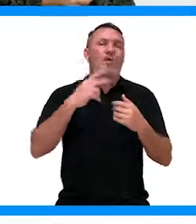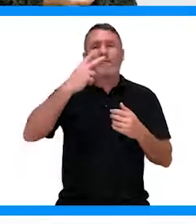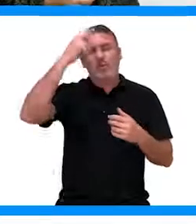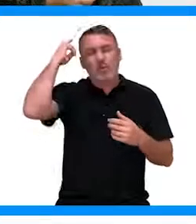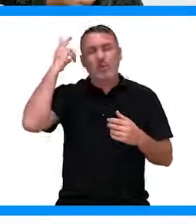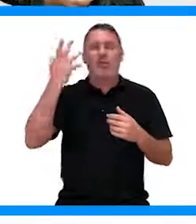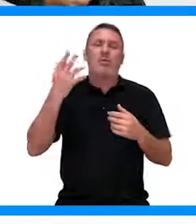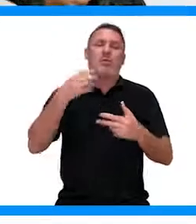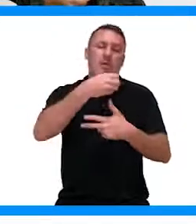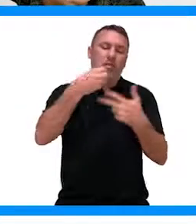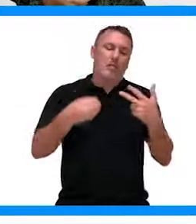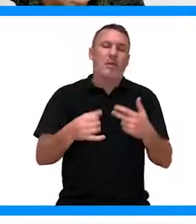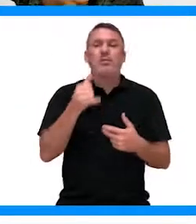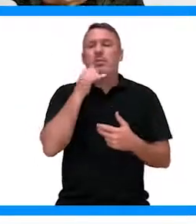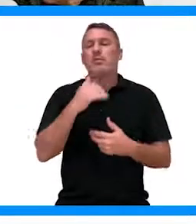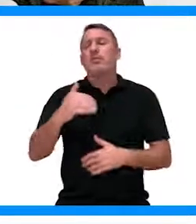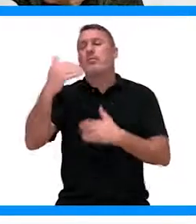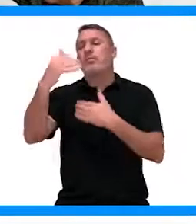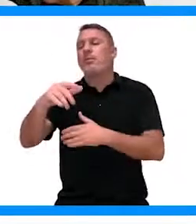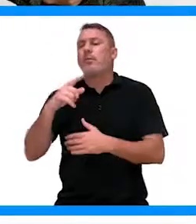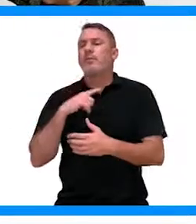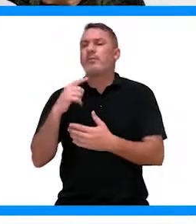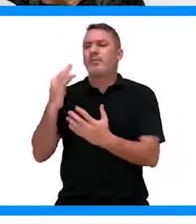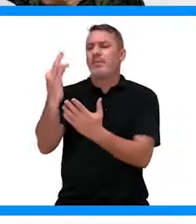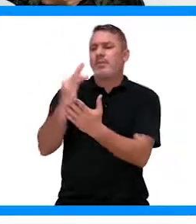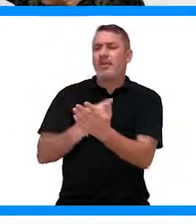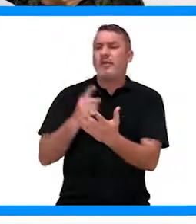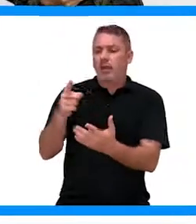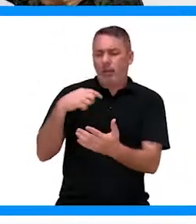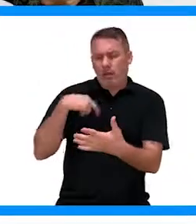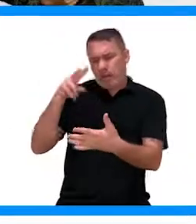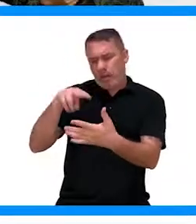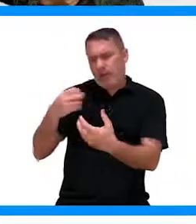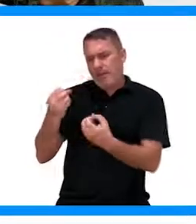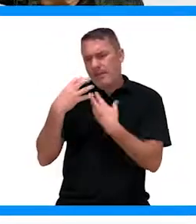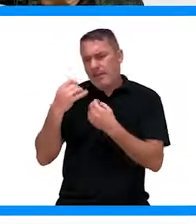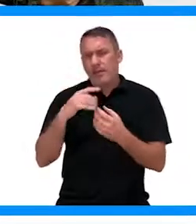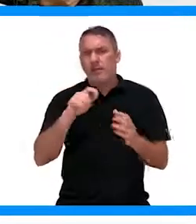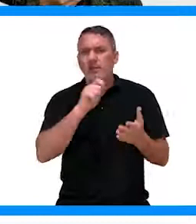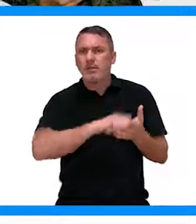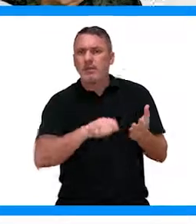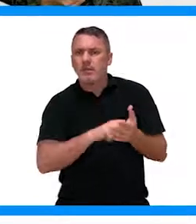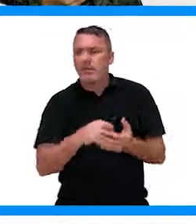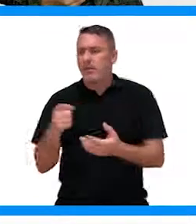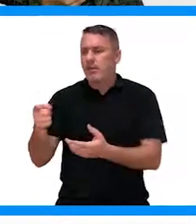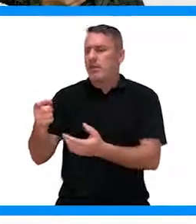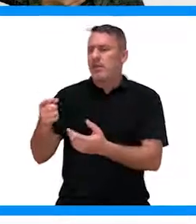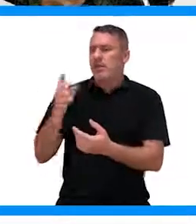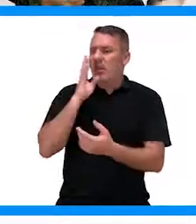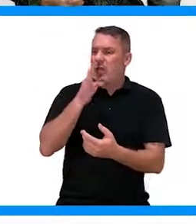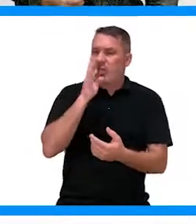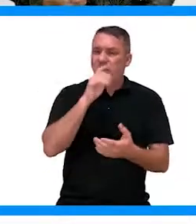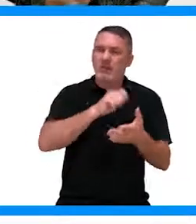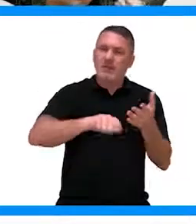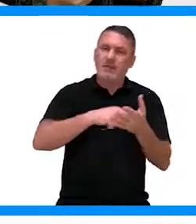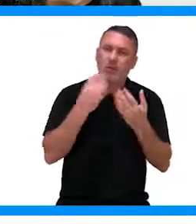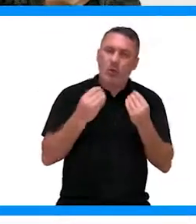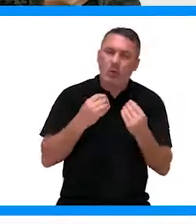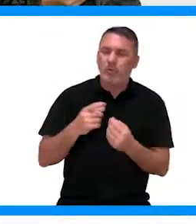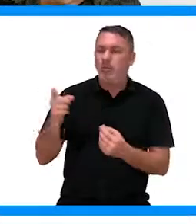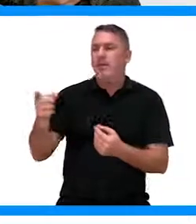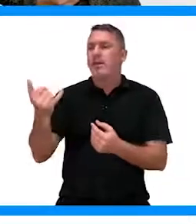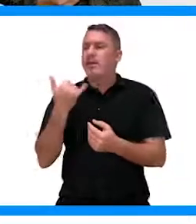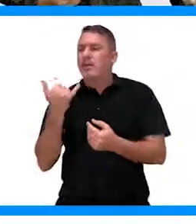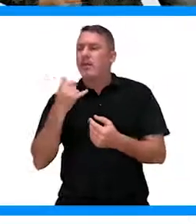no vestibular, né, no Enem, um texto ensinando a escrever um texto, ou criticando o ato de escrever, ou